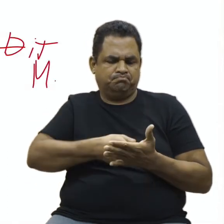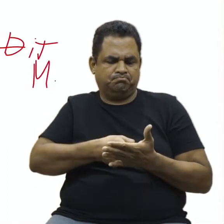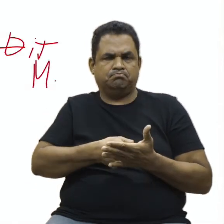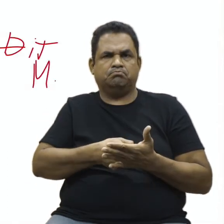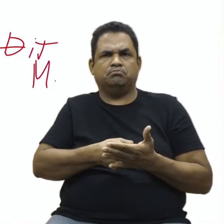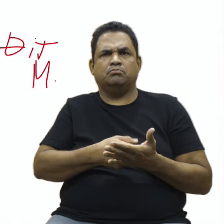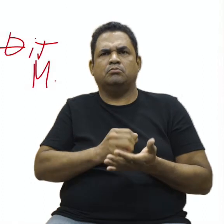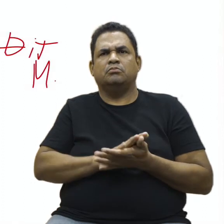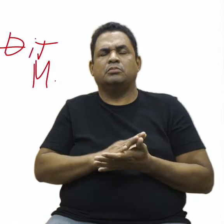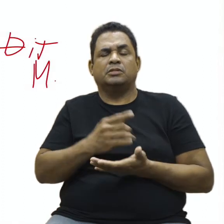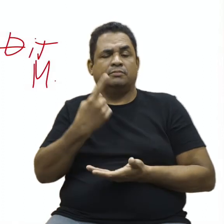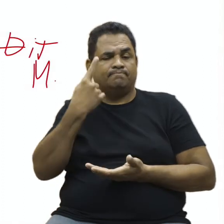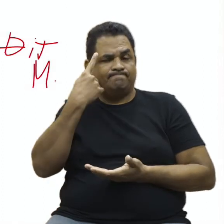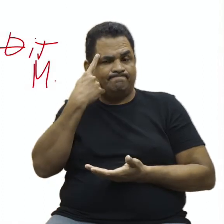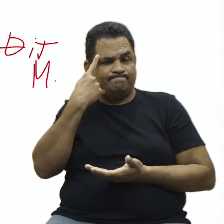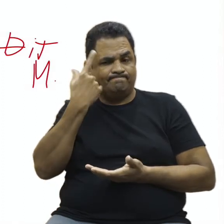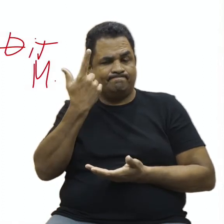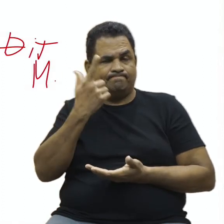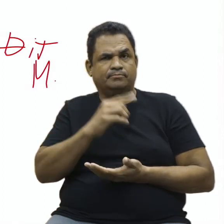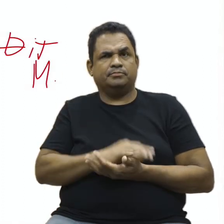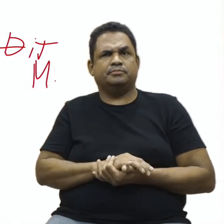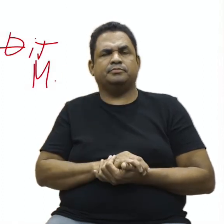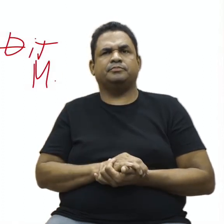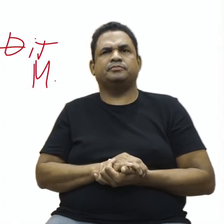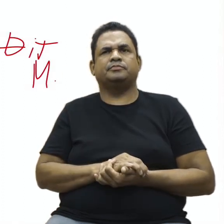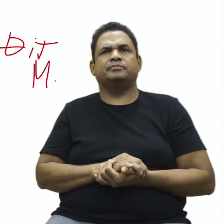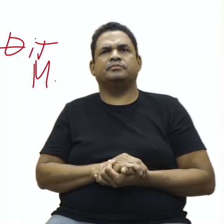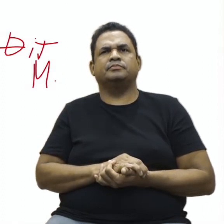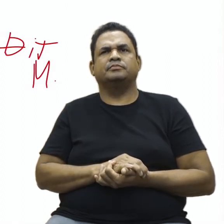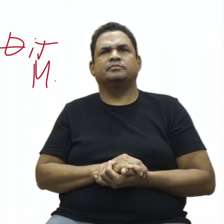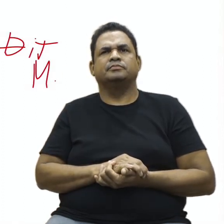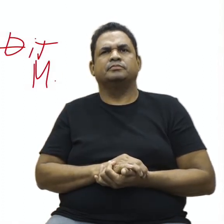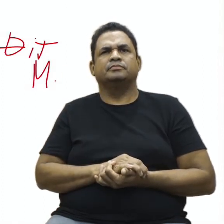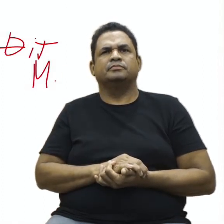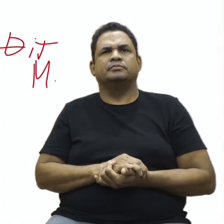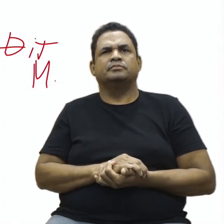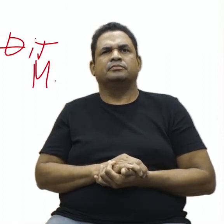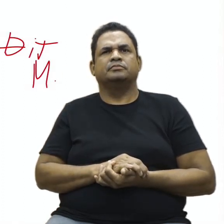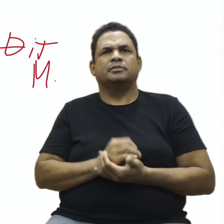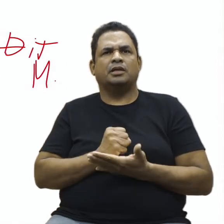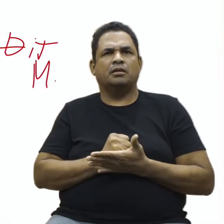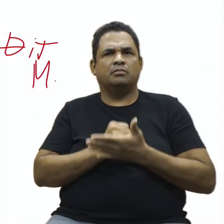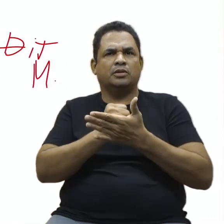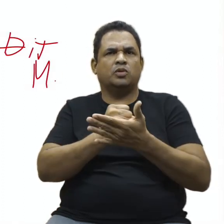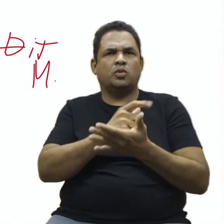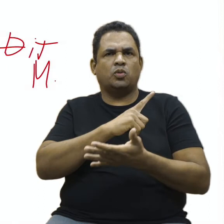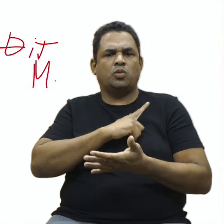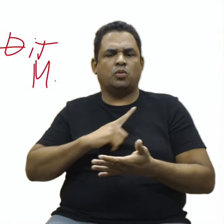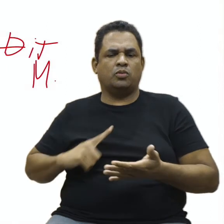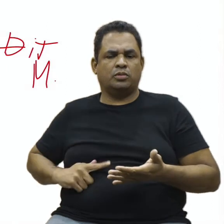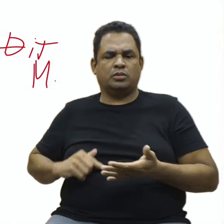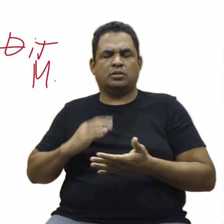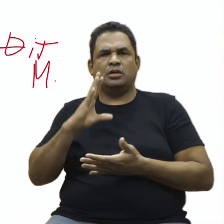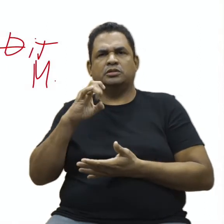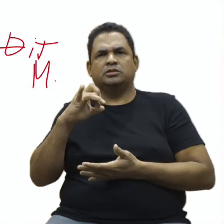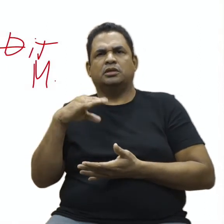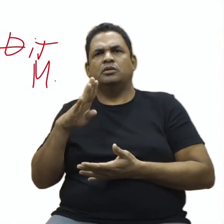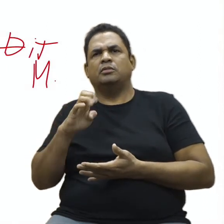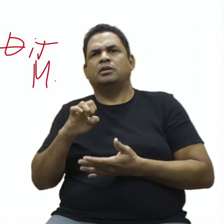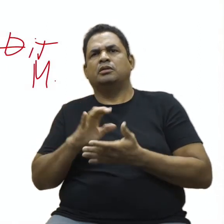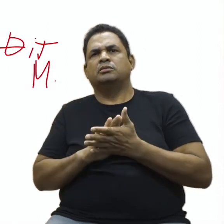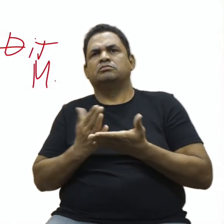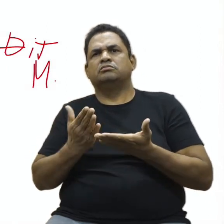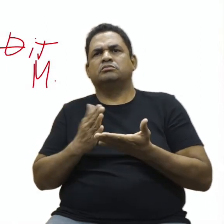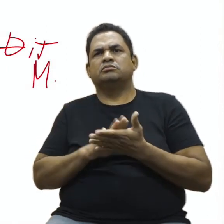se conceituem aí, né, no contexto social. Apoiou o governo Castelo Branco as iniciativas de fechamento